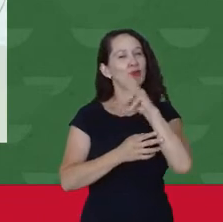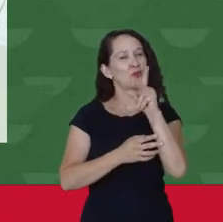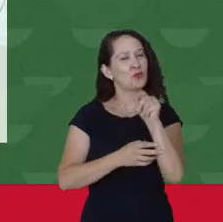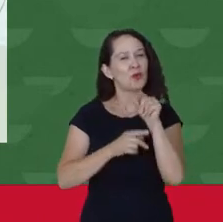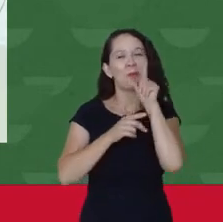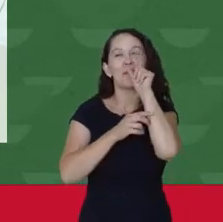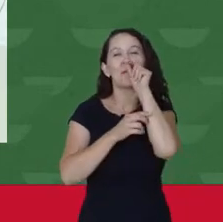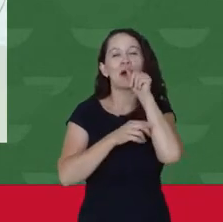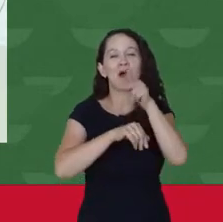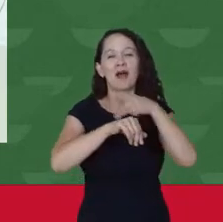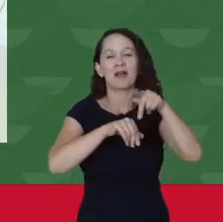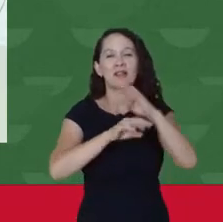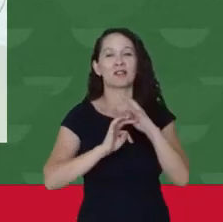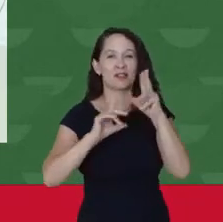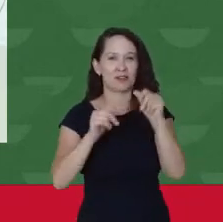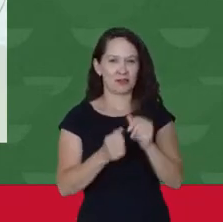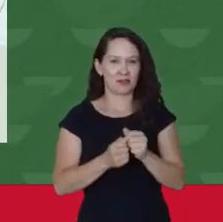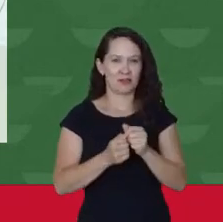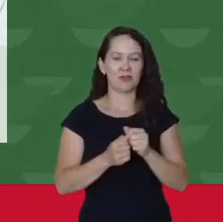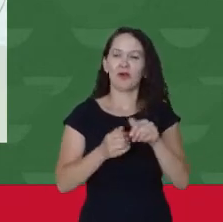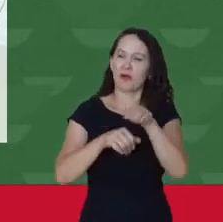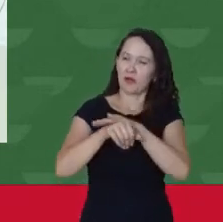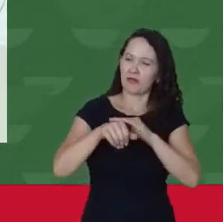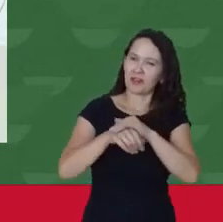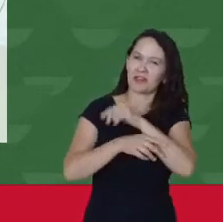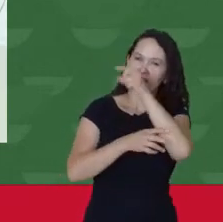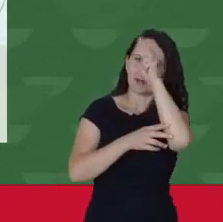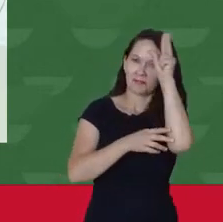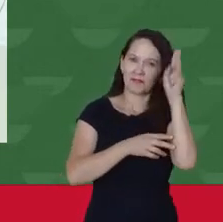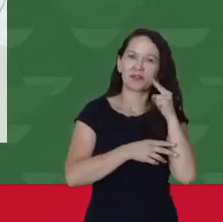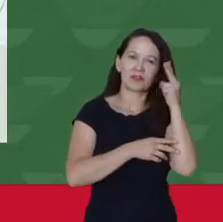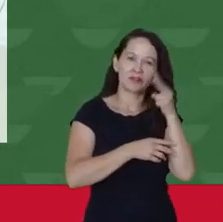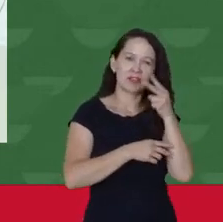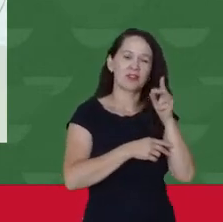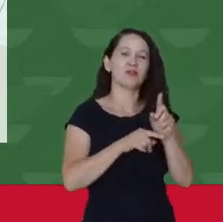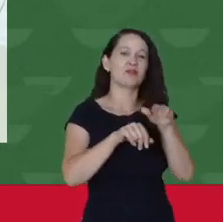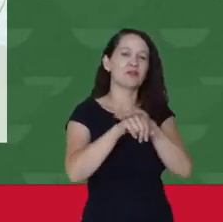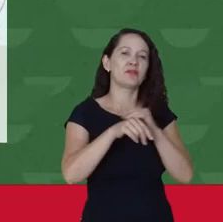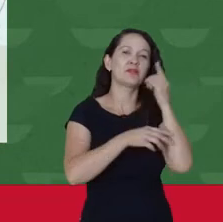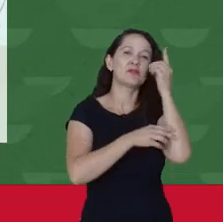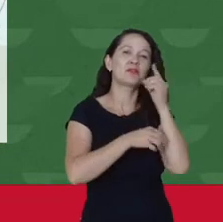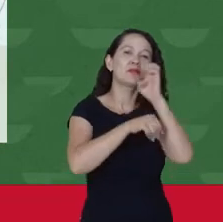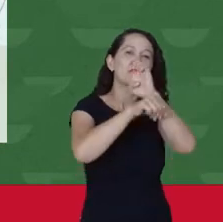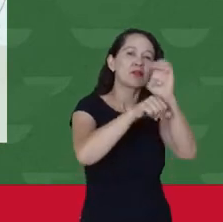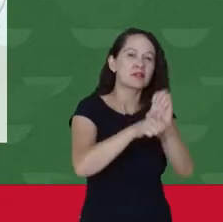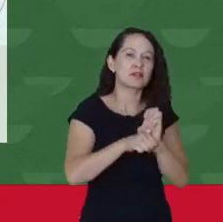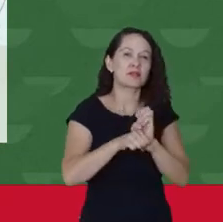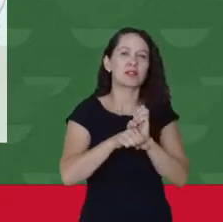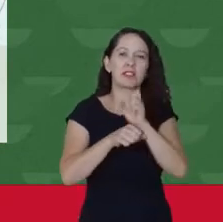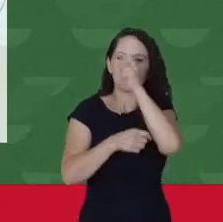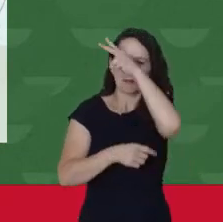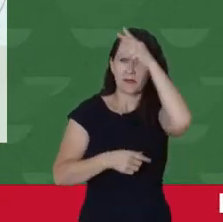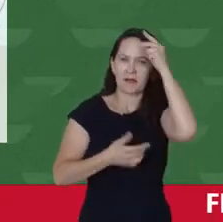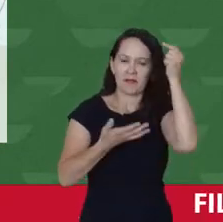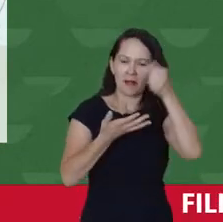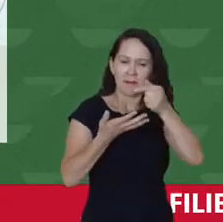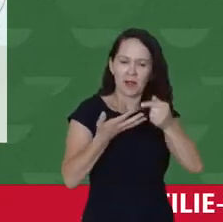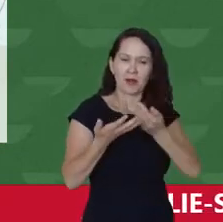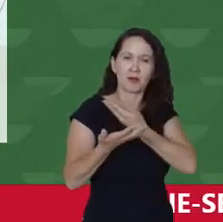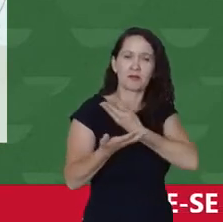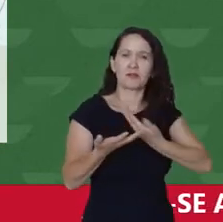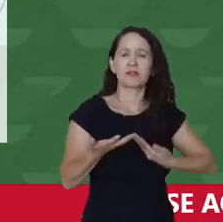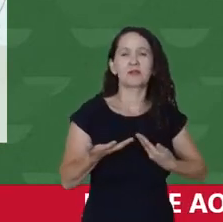país afora, precisam falar com vereadores, falar com os deputados, deputados estaduais, vereadores, prefeitos,